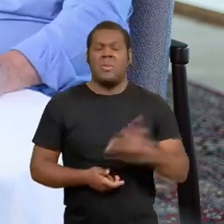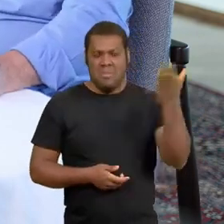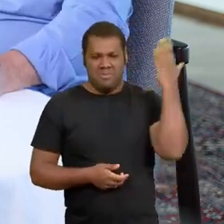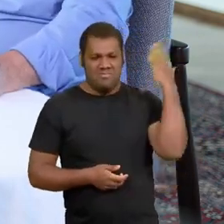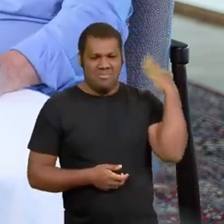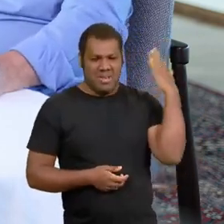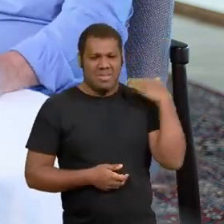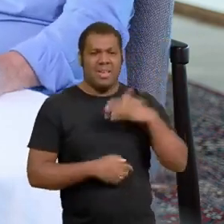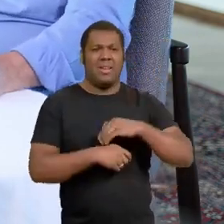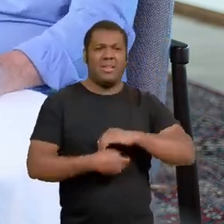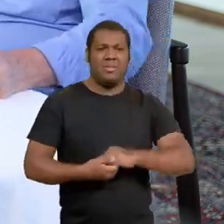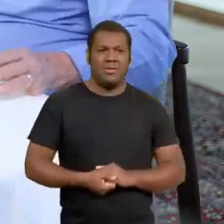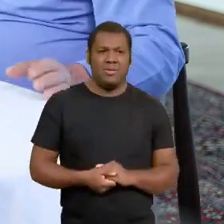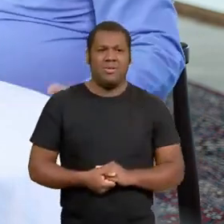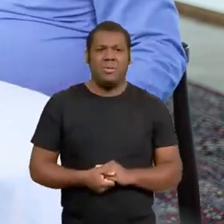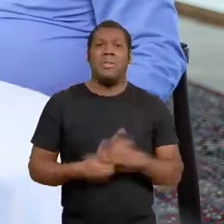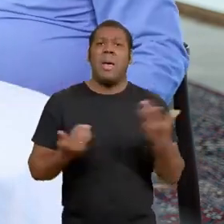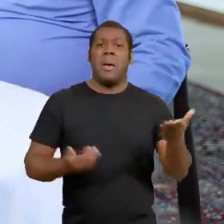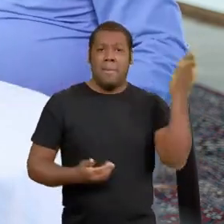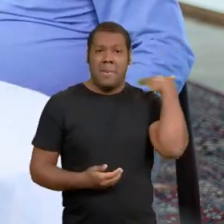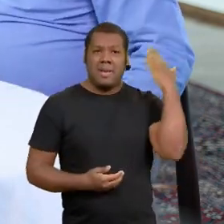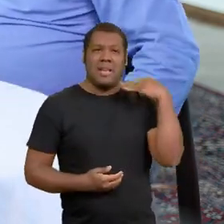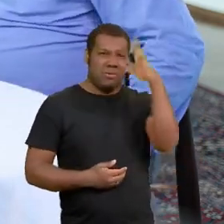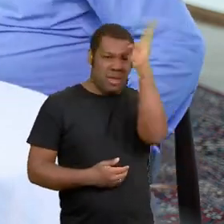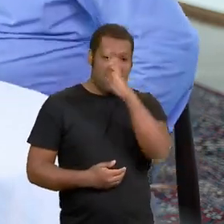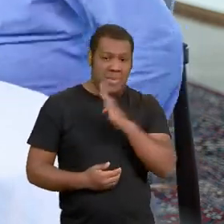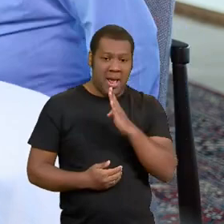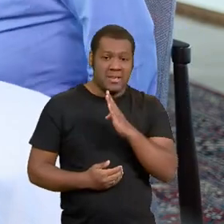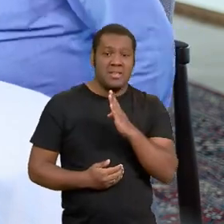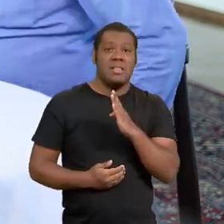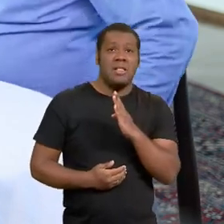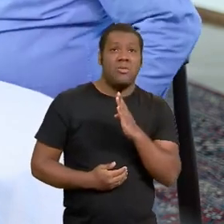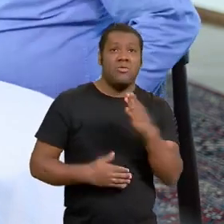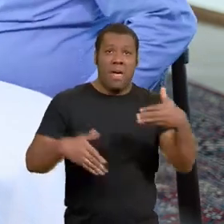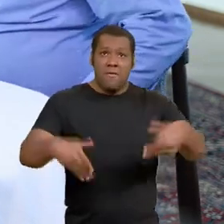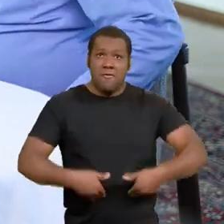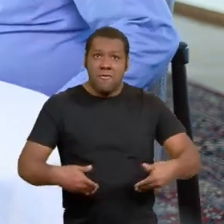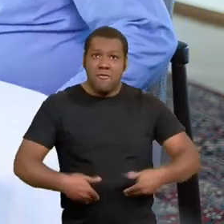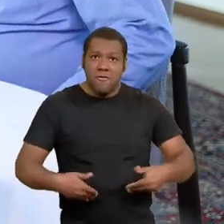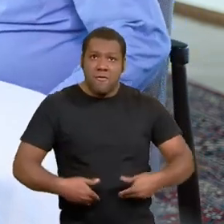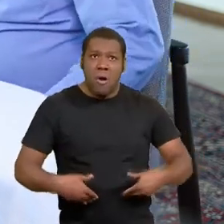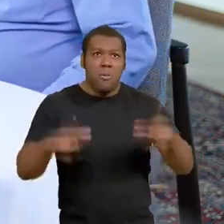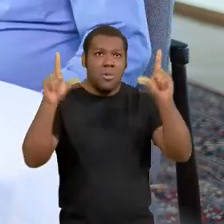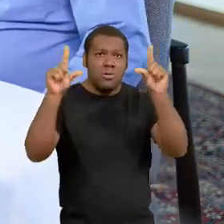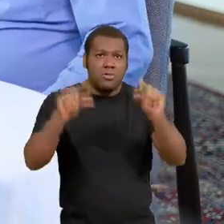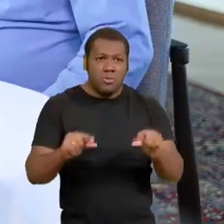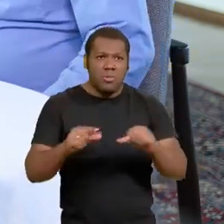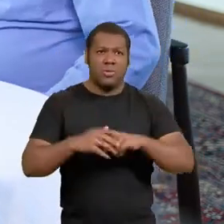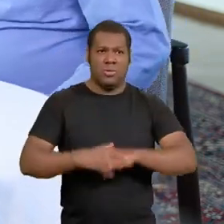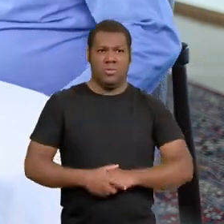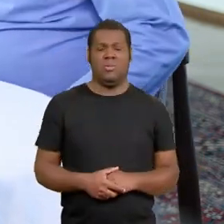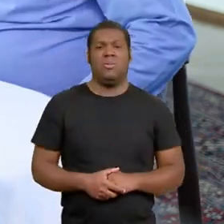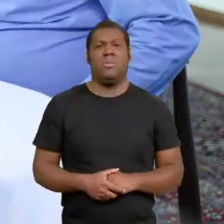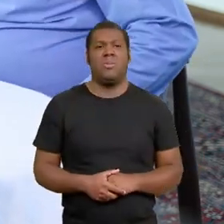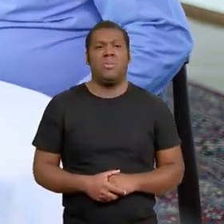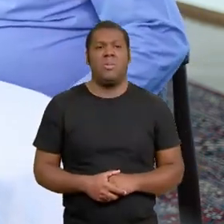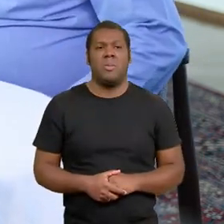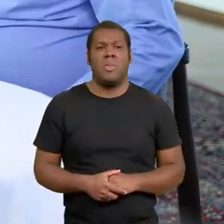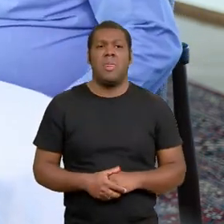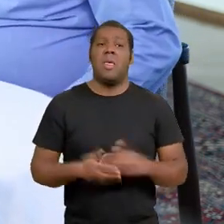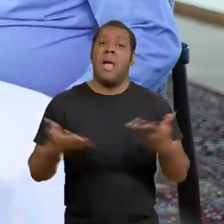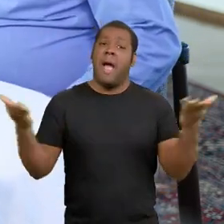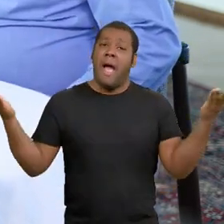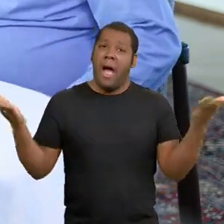do mapa da fome, era uma conversa que não existia mais, né? Isso talvez seja uma das coisas que motivam mais essa indignação,